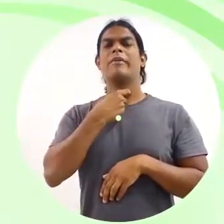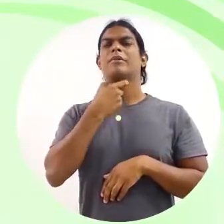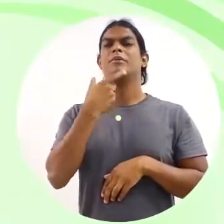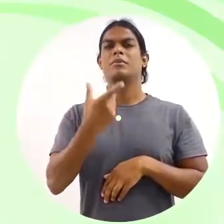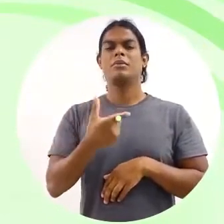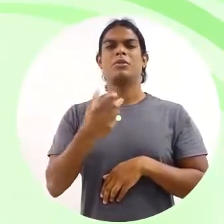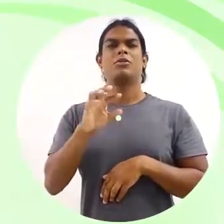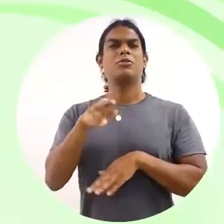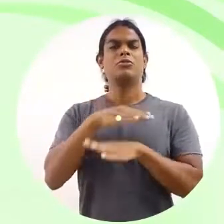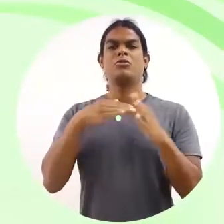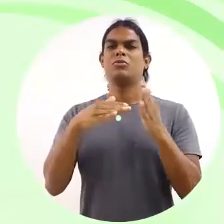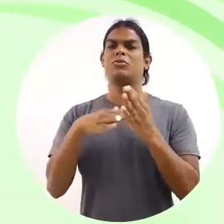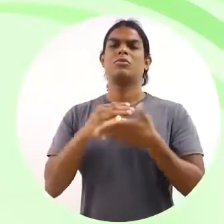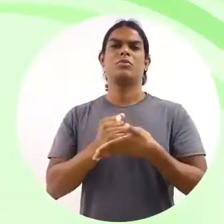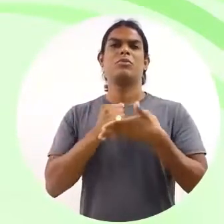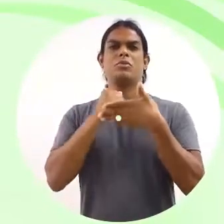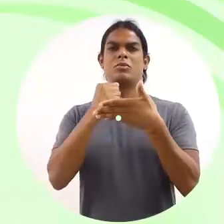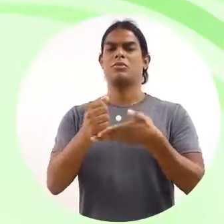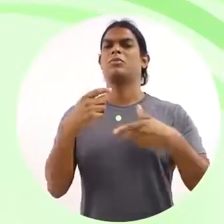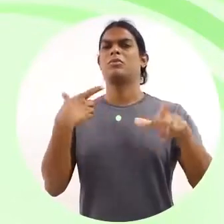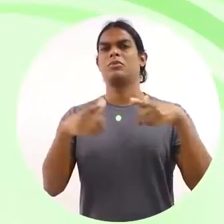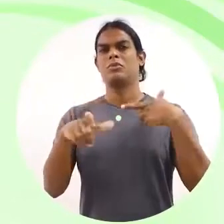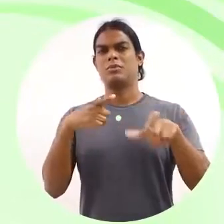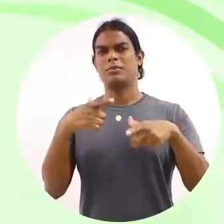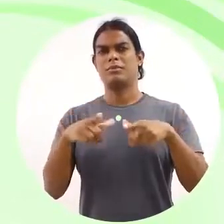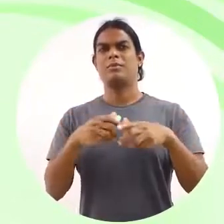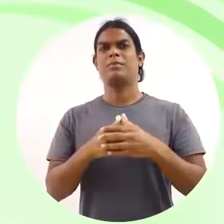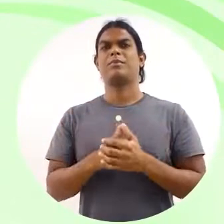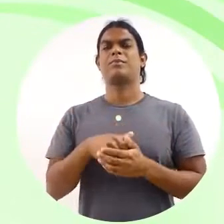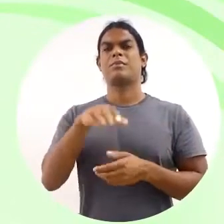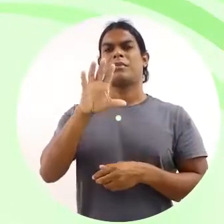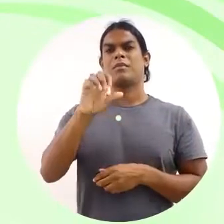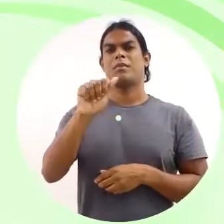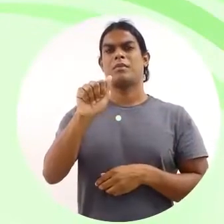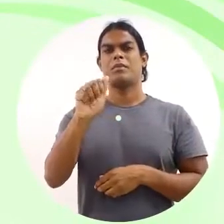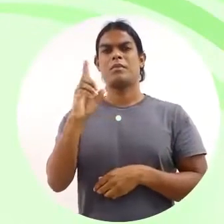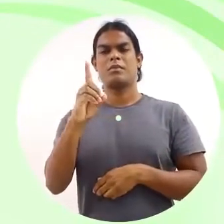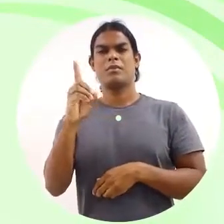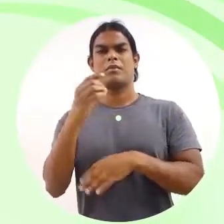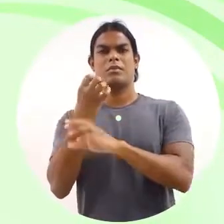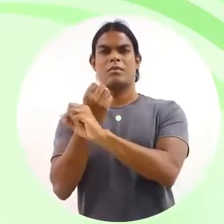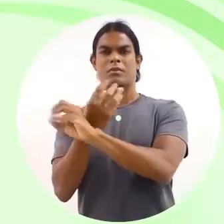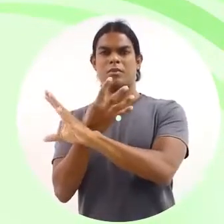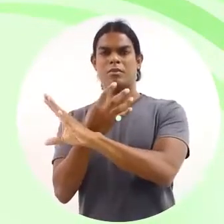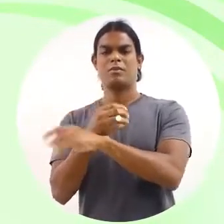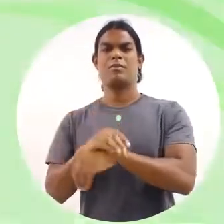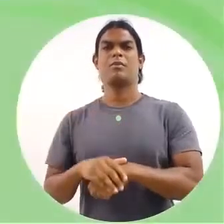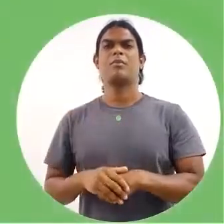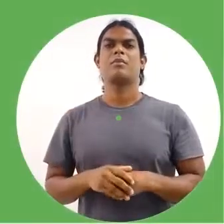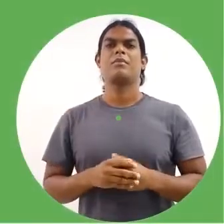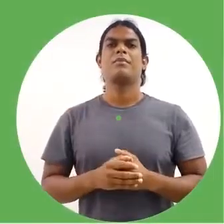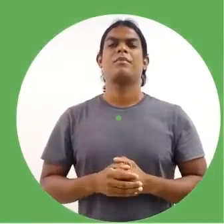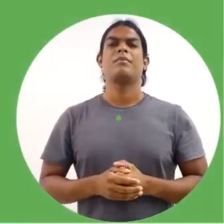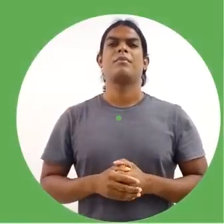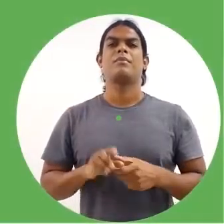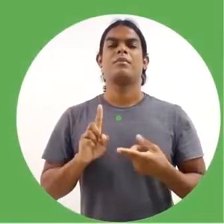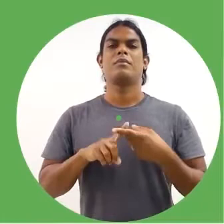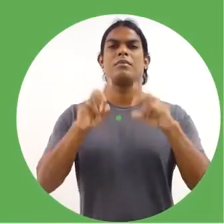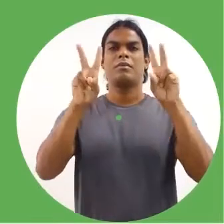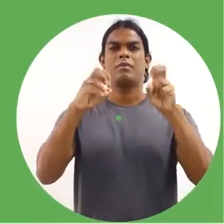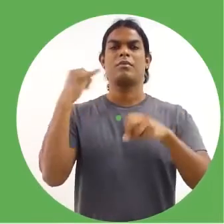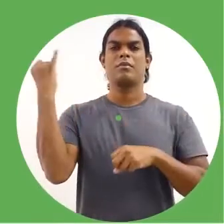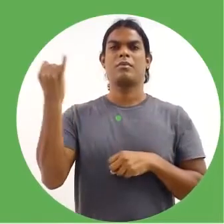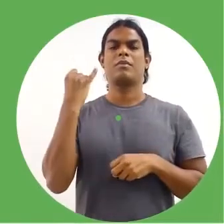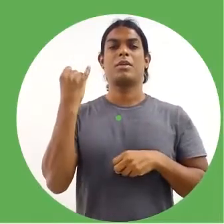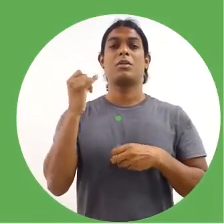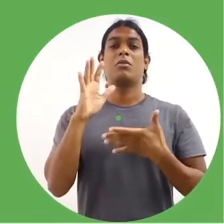essas ferramentas, elas facilitam bastante o trabalho na EAD. Vejamos aqui mais alguns outros pontos que são importantes. Alguns sites